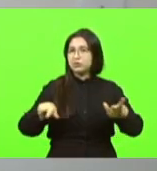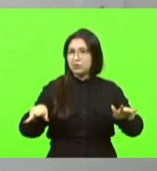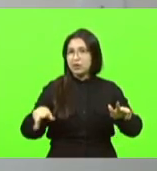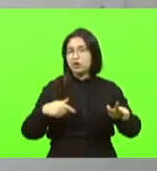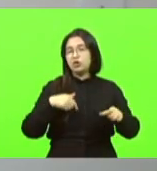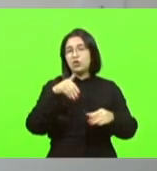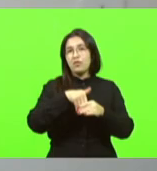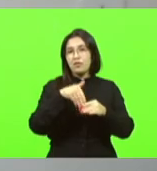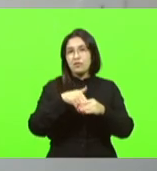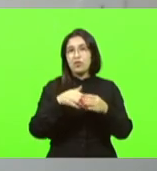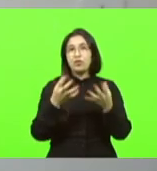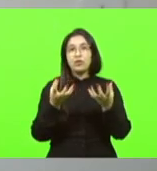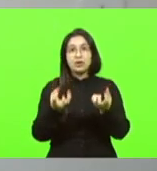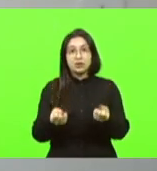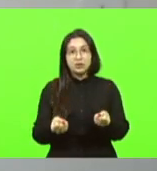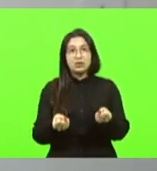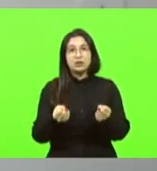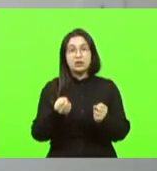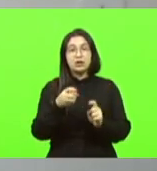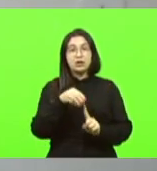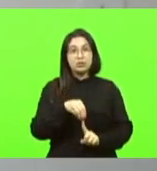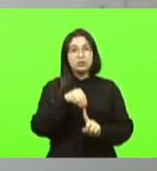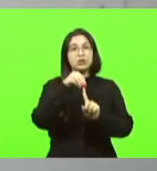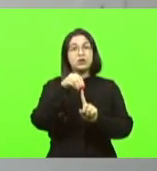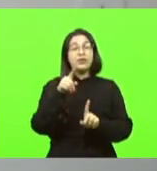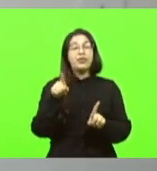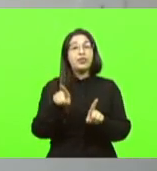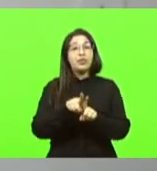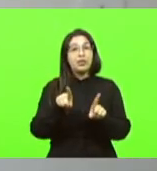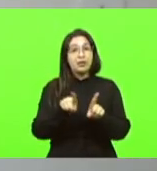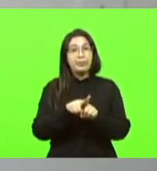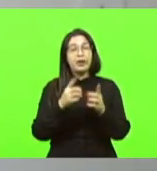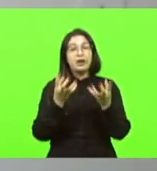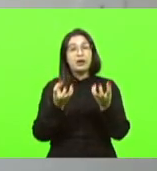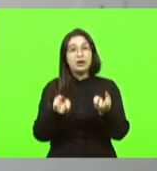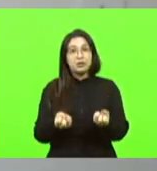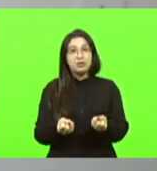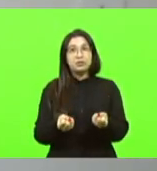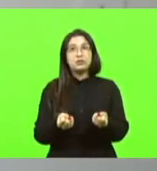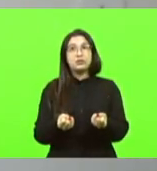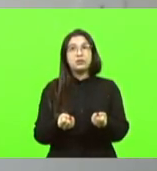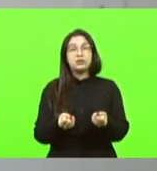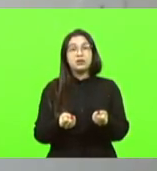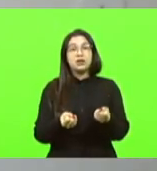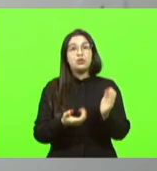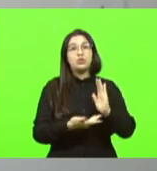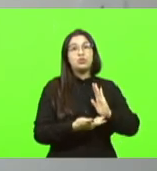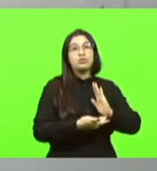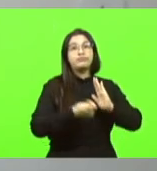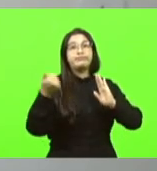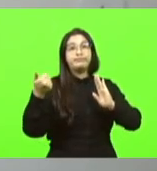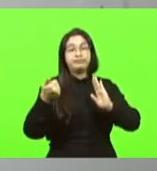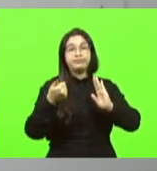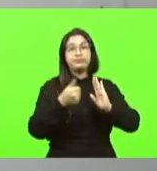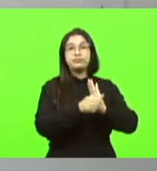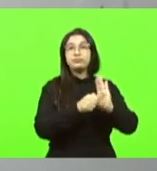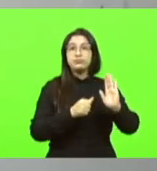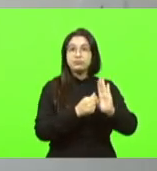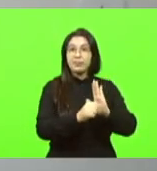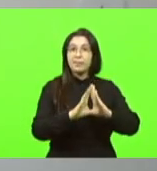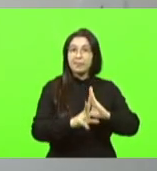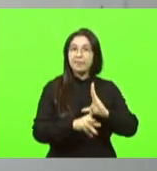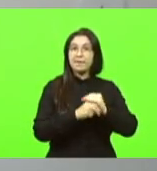a favor dos destaques e também vou votar a favor da derrubada do substitutivo